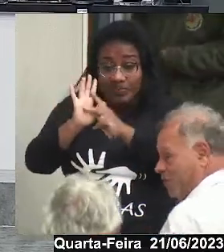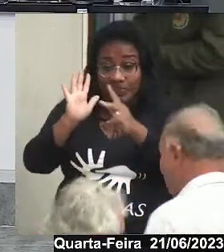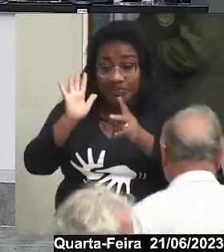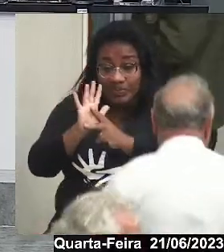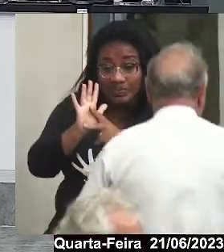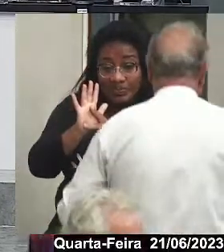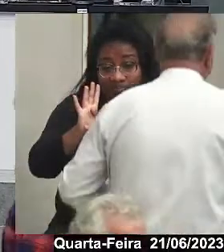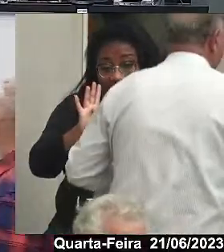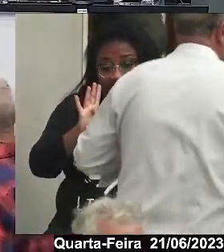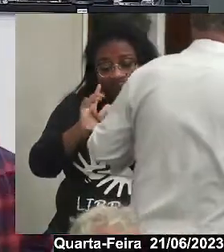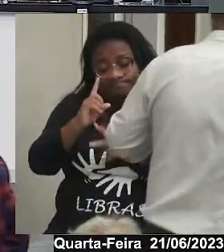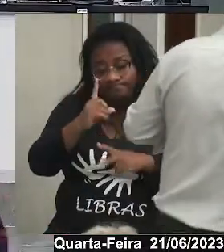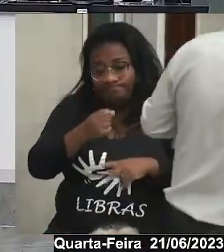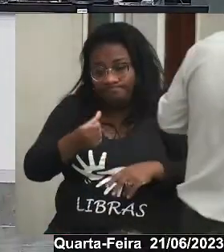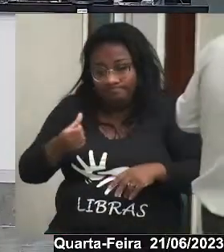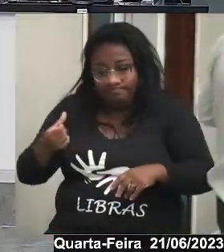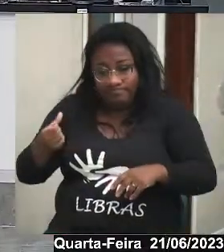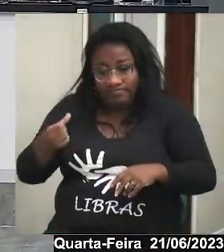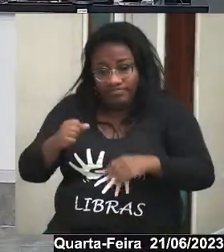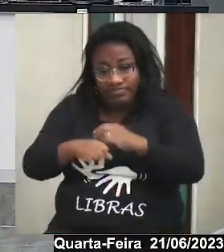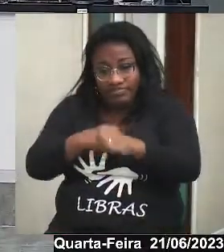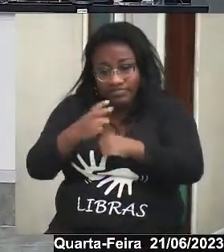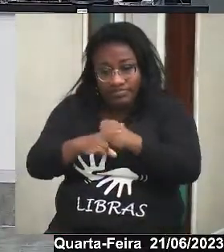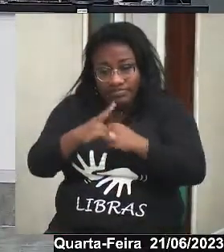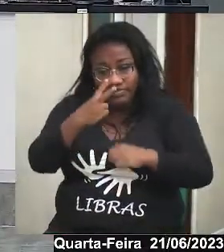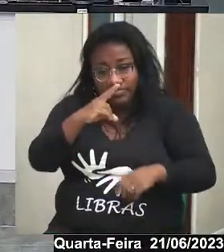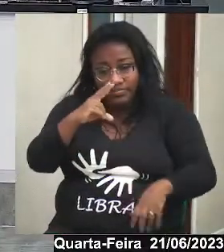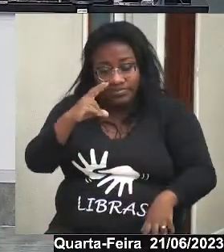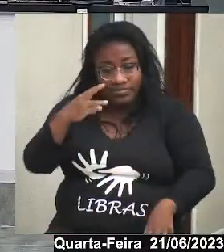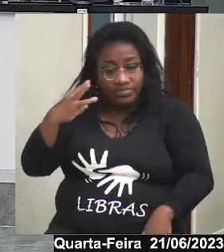projeto complementar 16/2023.